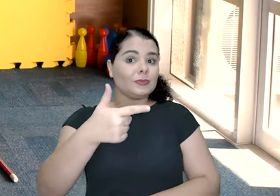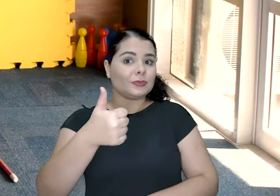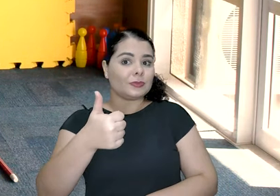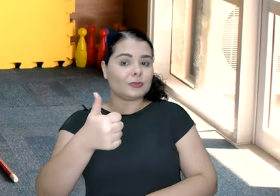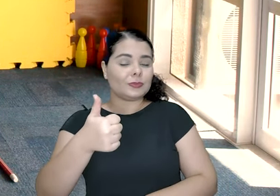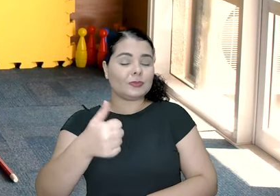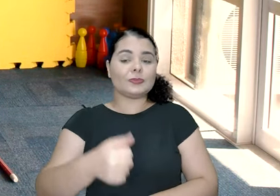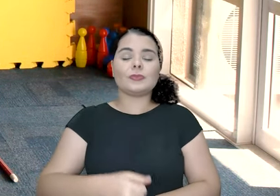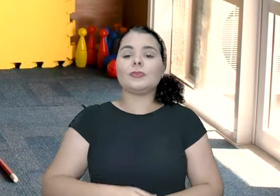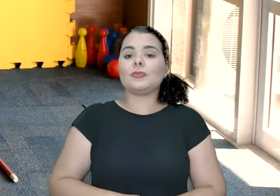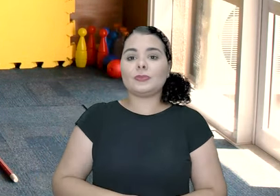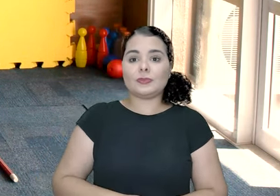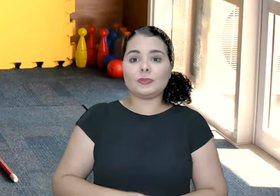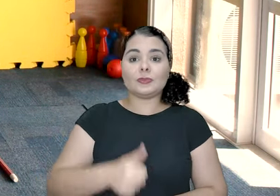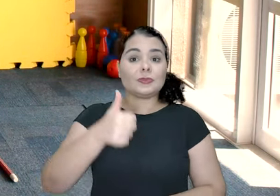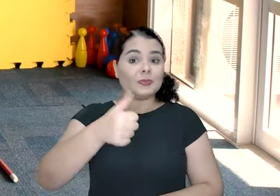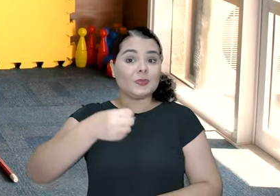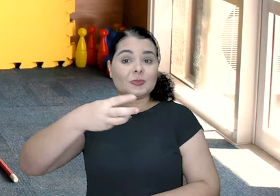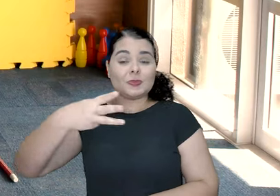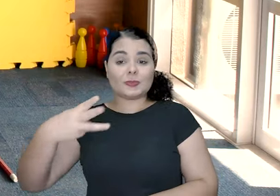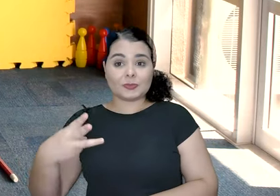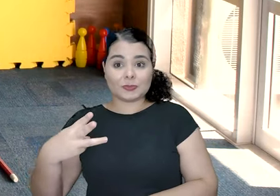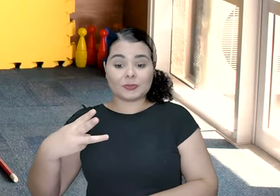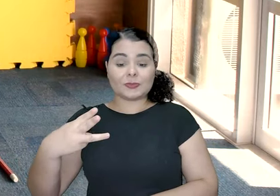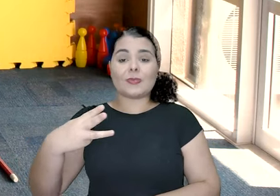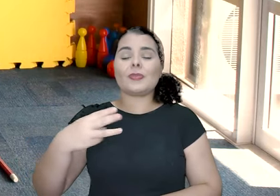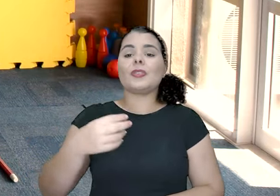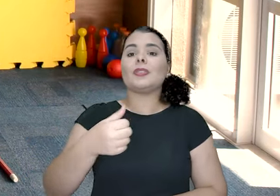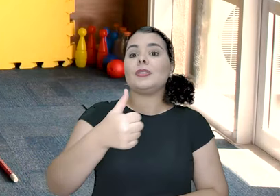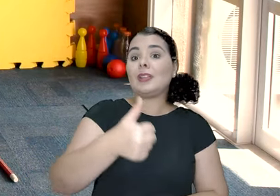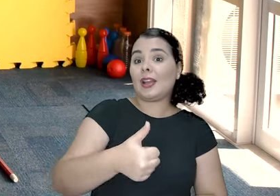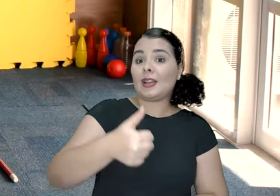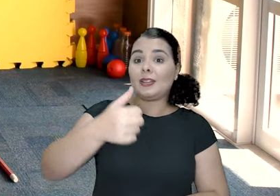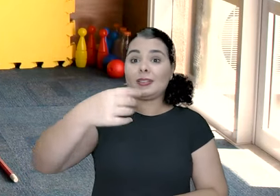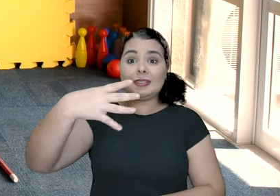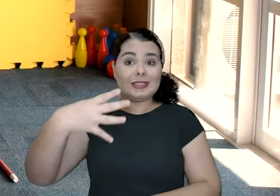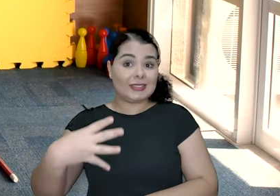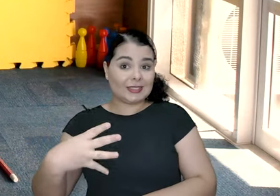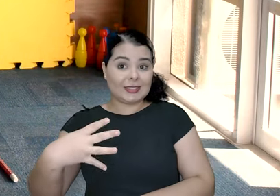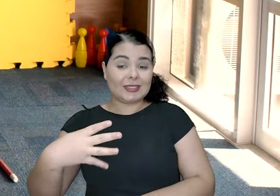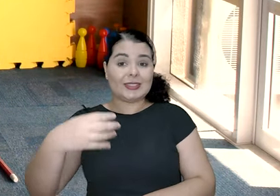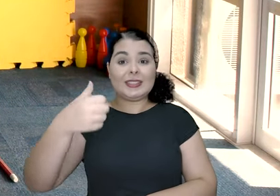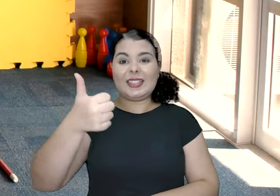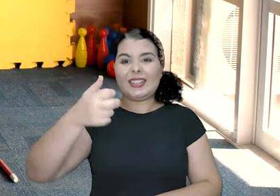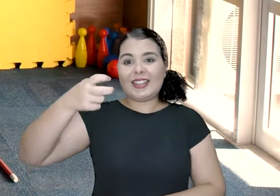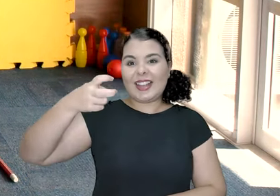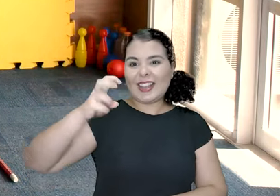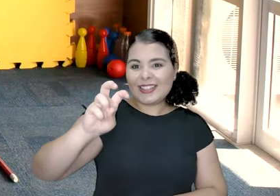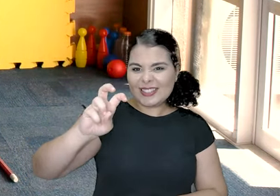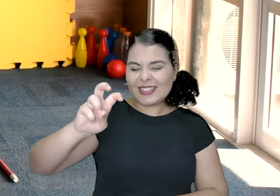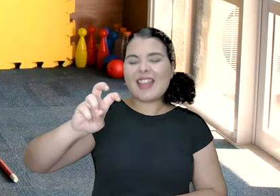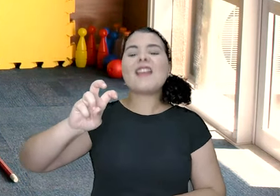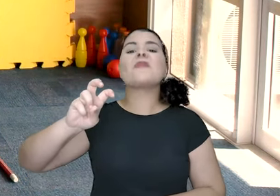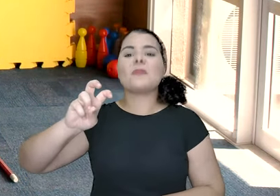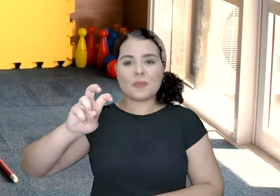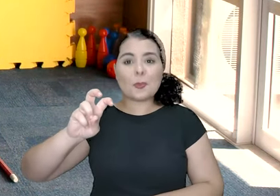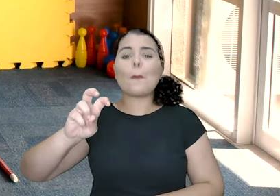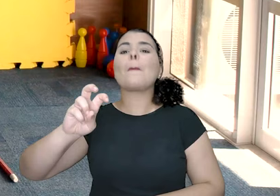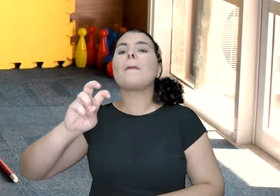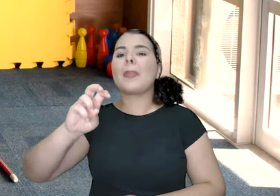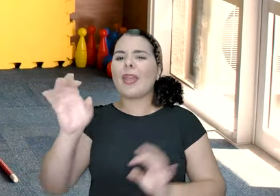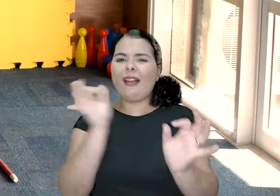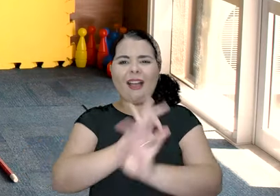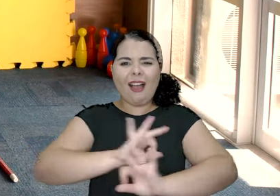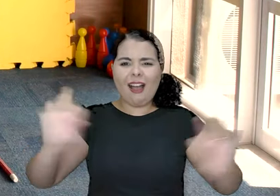doze, tá acabando. Treze, acabando. Quatorze e quinze.